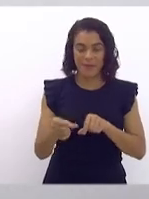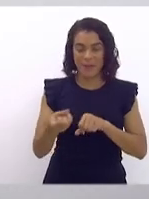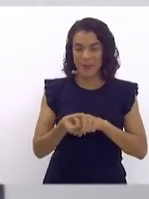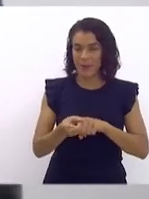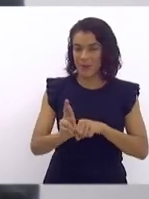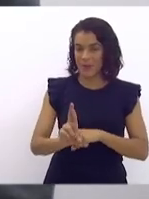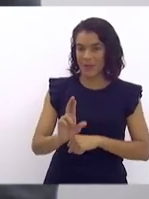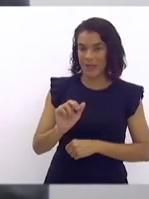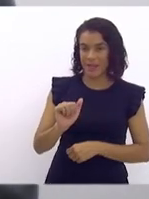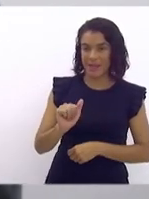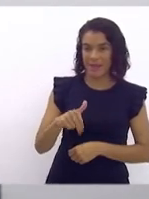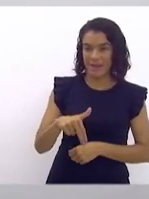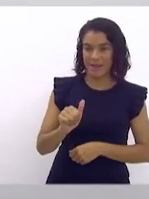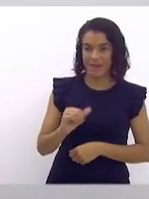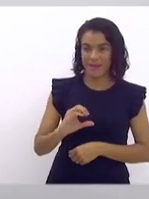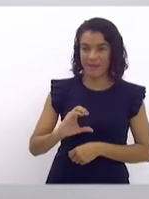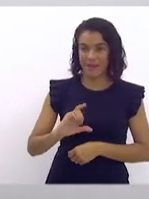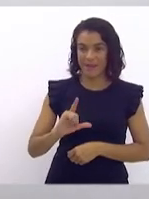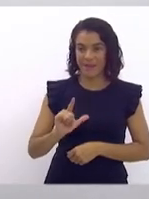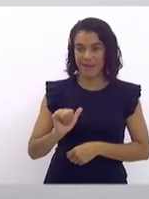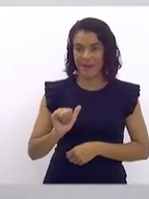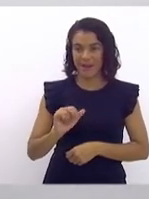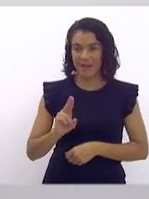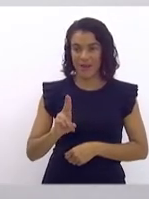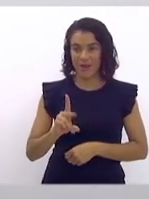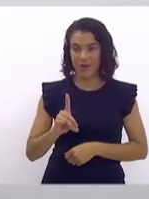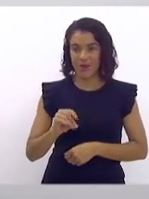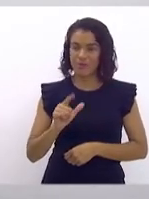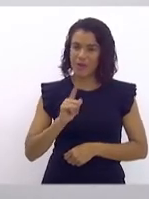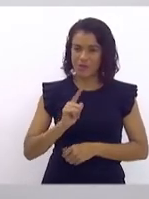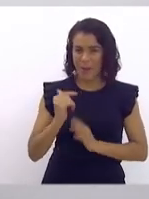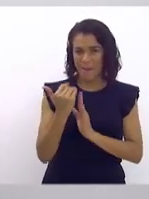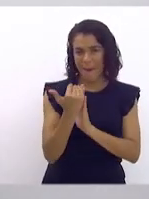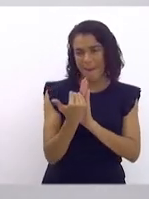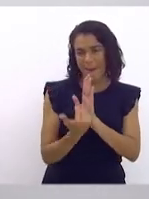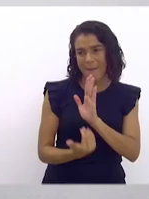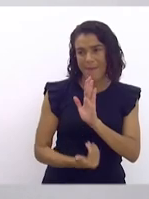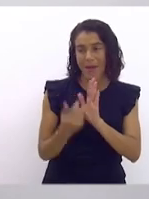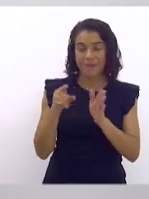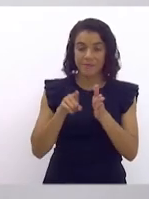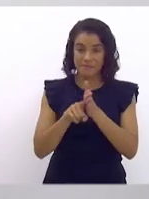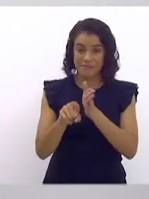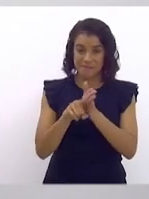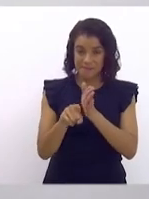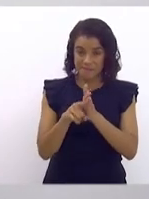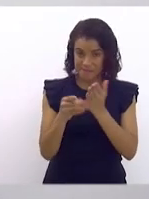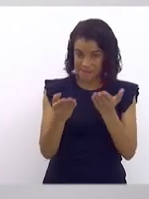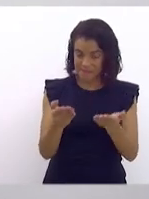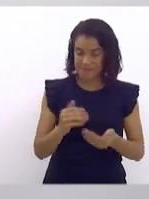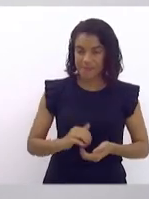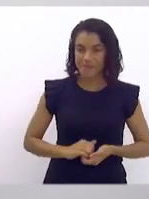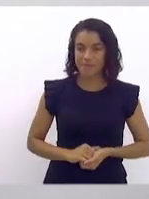Oliveira. E eu tinha aqui algumas perguntas para fazer à Vossa Senhoria.